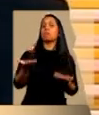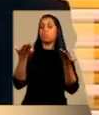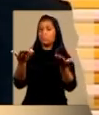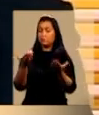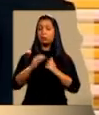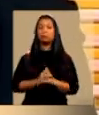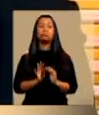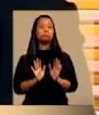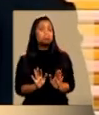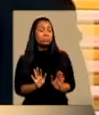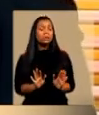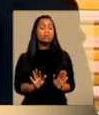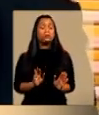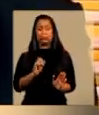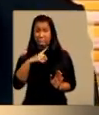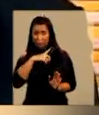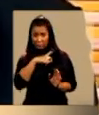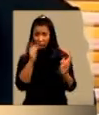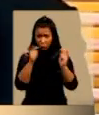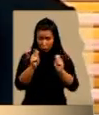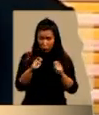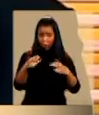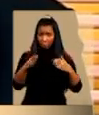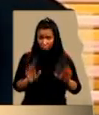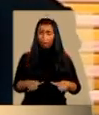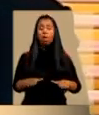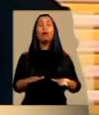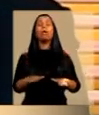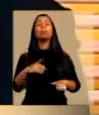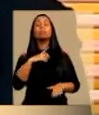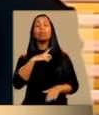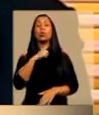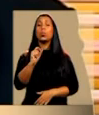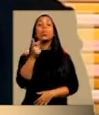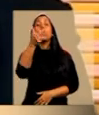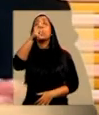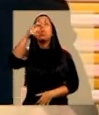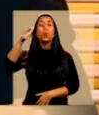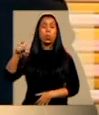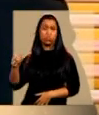para apresentar. Caso você tenha essas possibilidades, você também tem